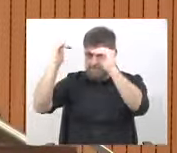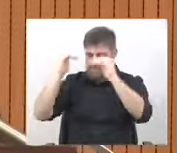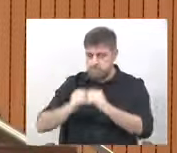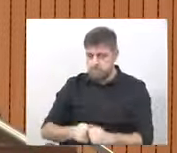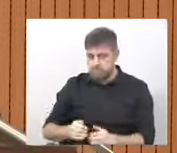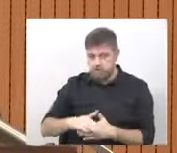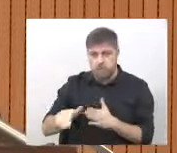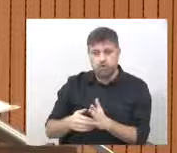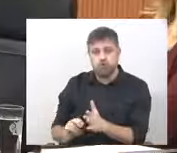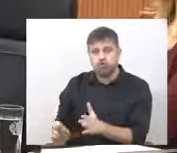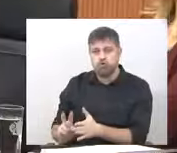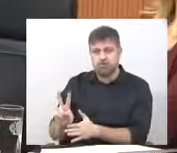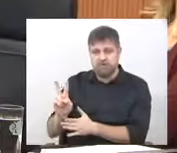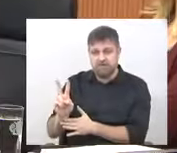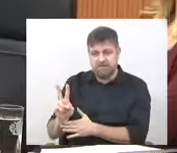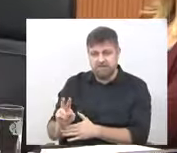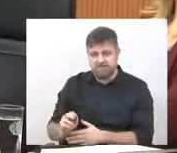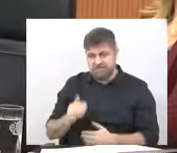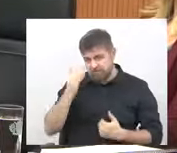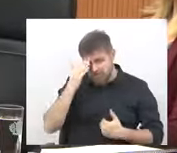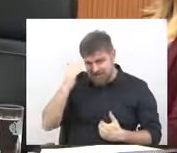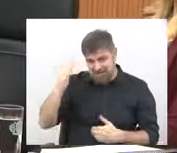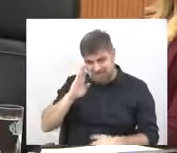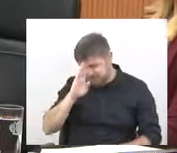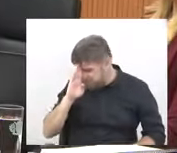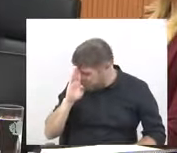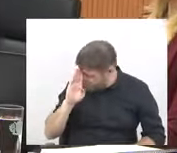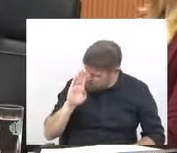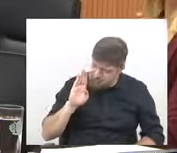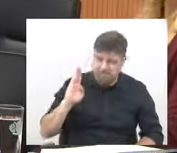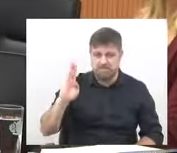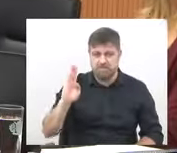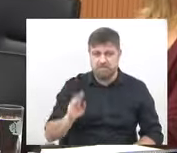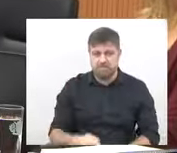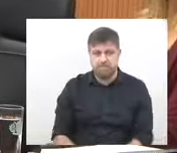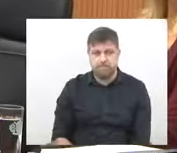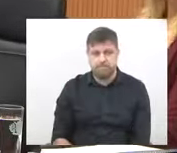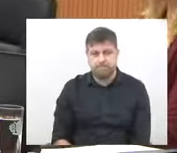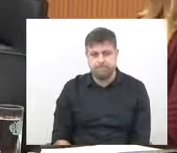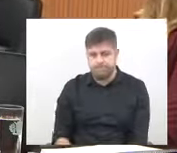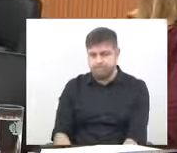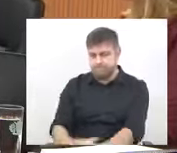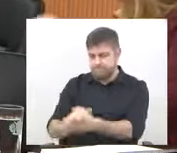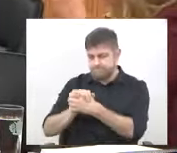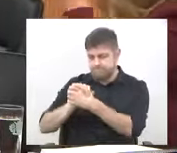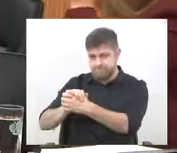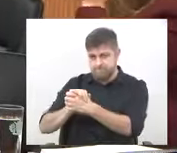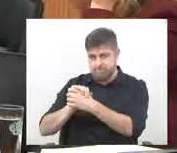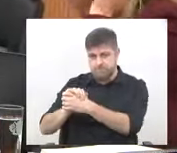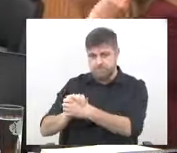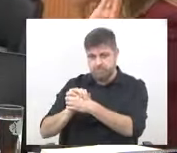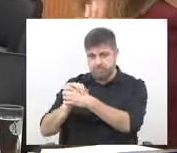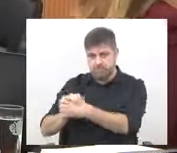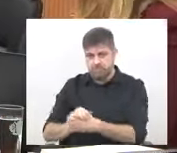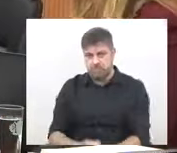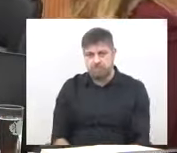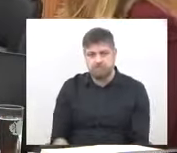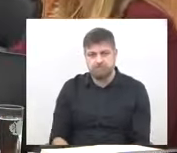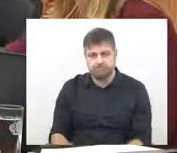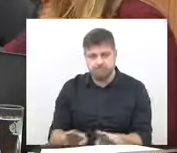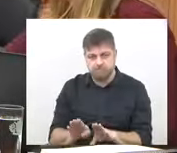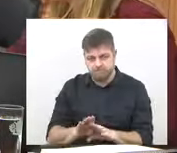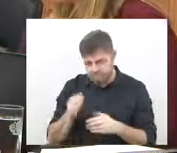todos. Obrigado, vereador professor Alberto. Parabenizo Vossa Excelência pelo trabalho e agradeço